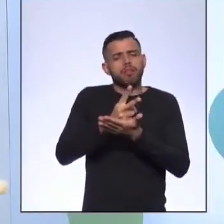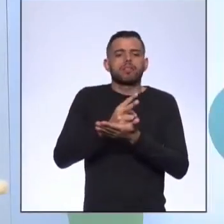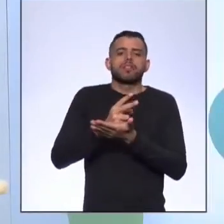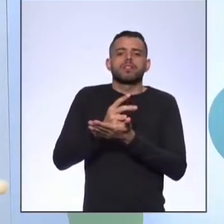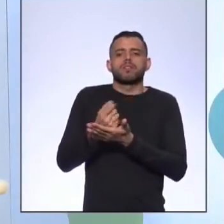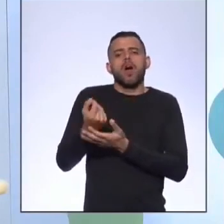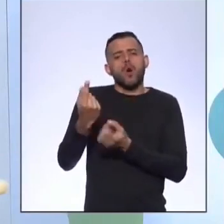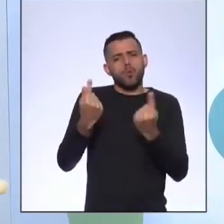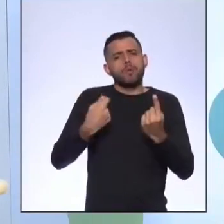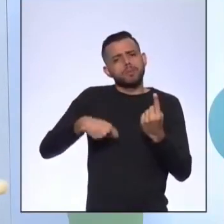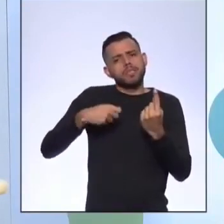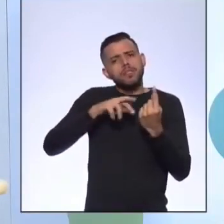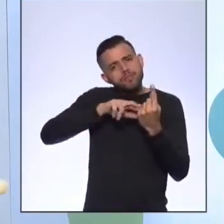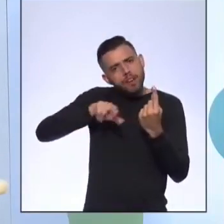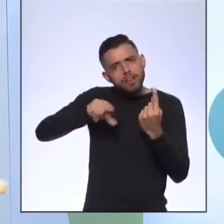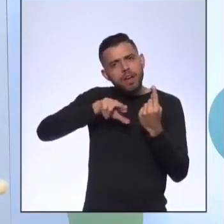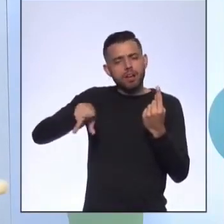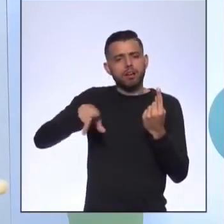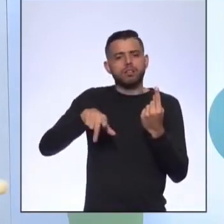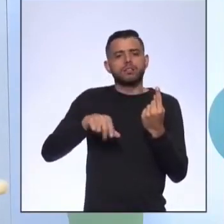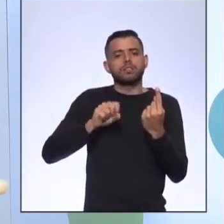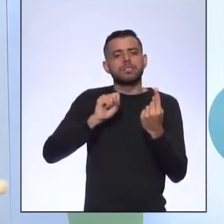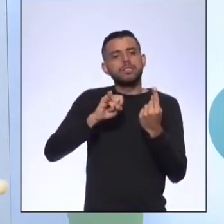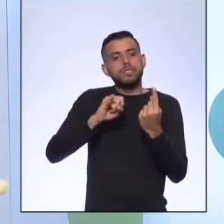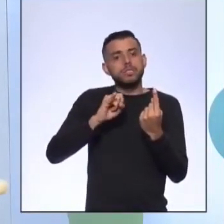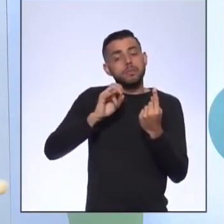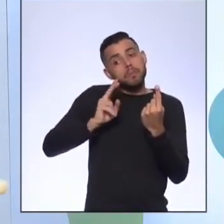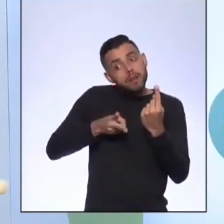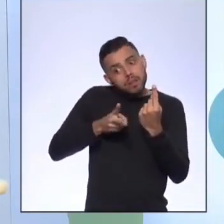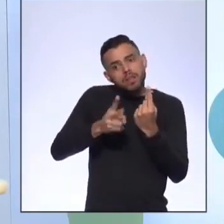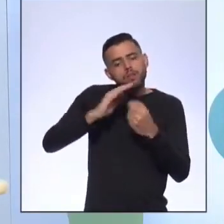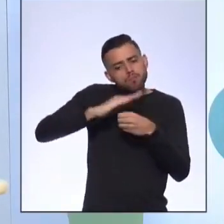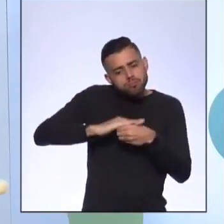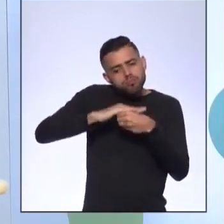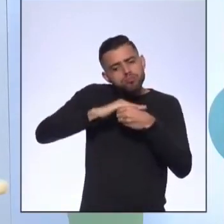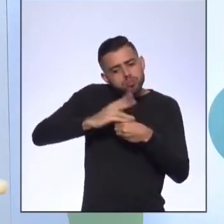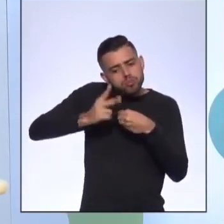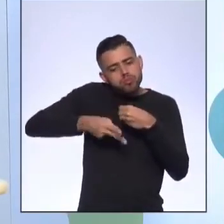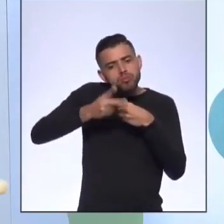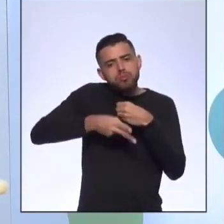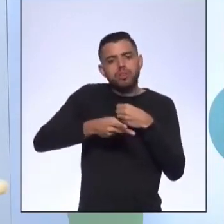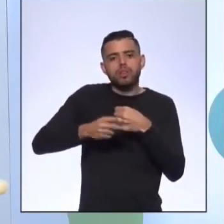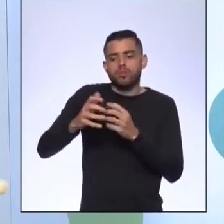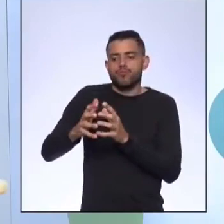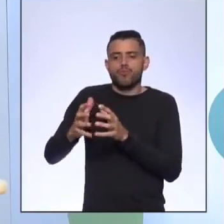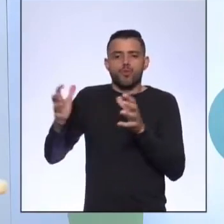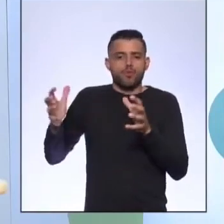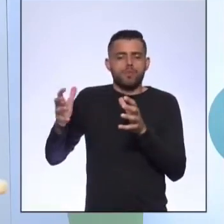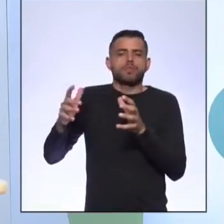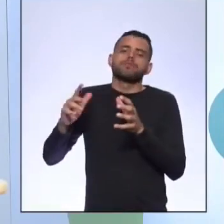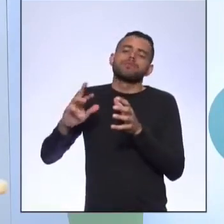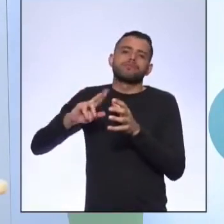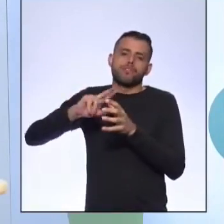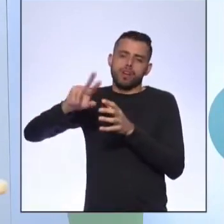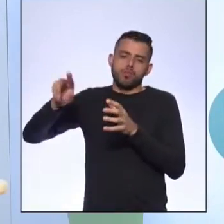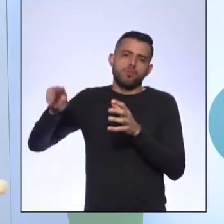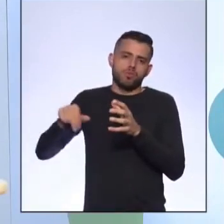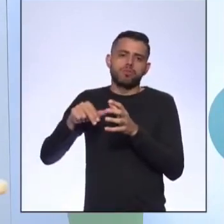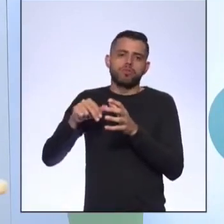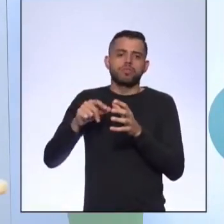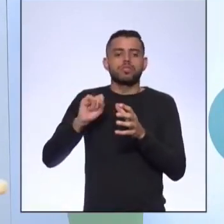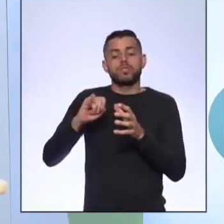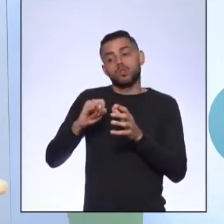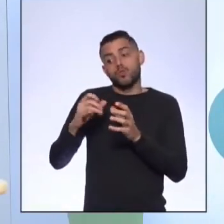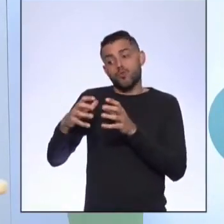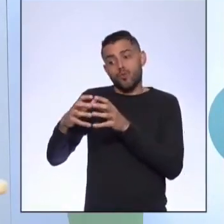Certo, pessoal? Eu manter a pressão constante. Para manter a pressão constante, o volume variou. Certo? Quando eu mantenho o volume